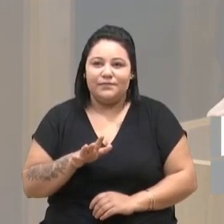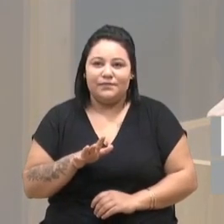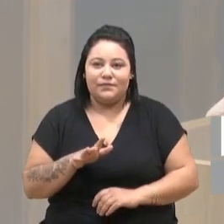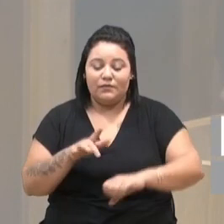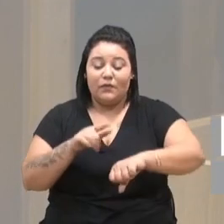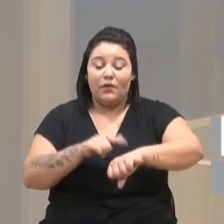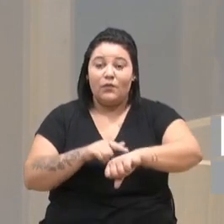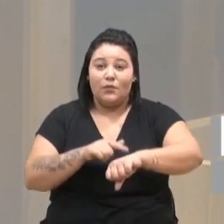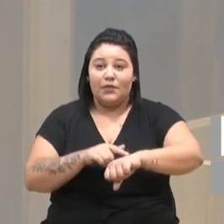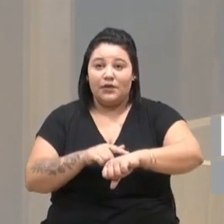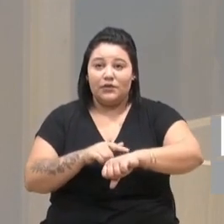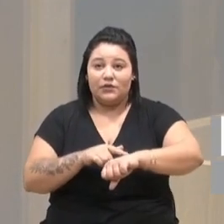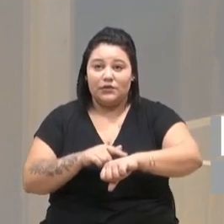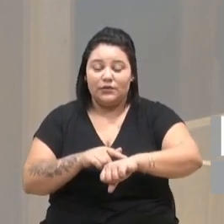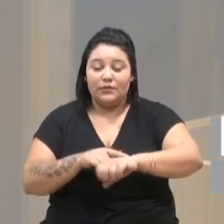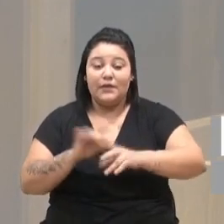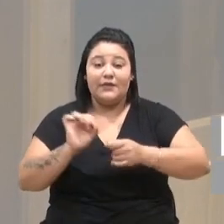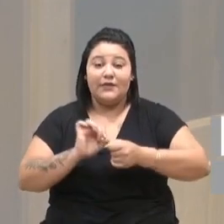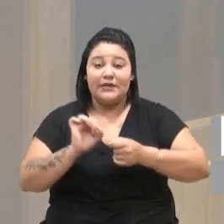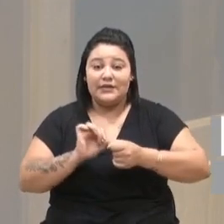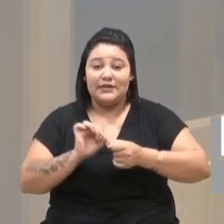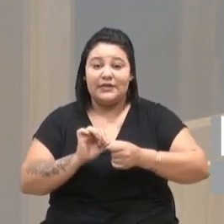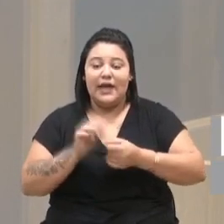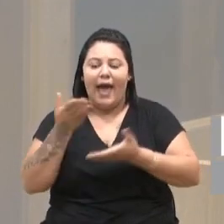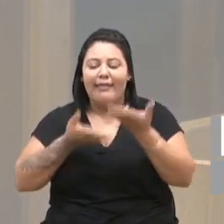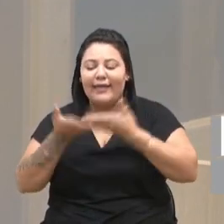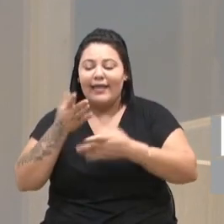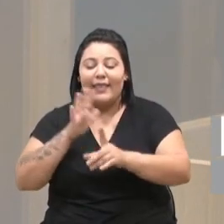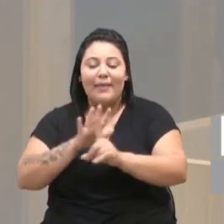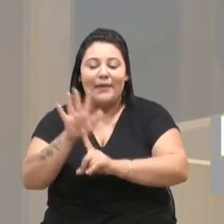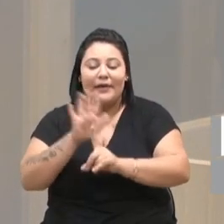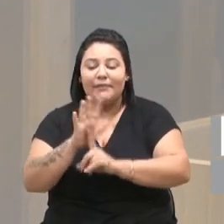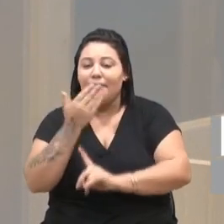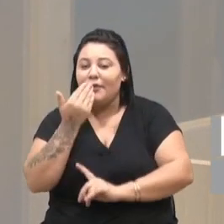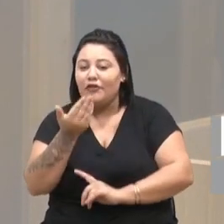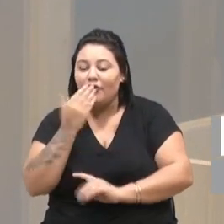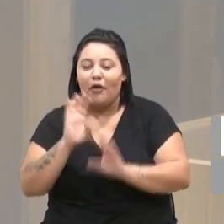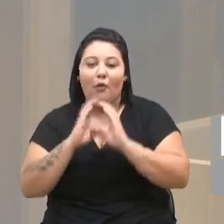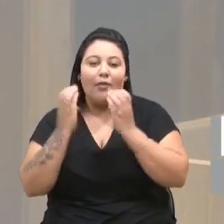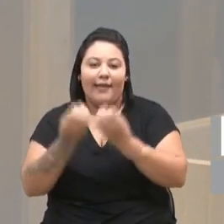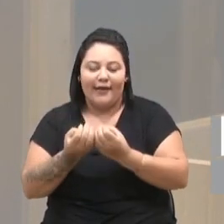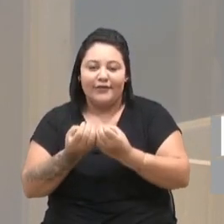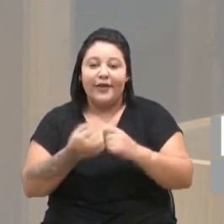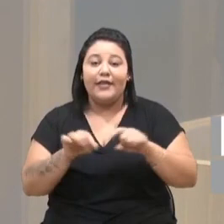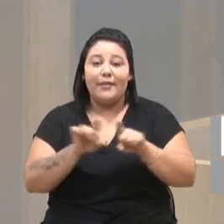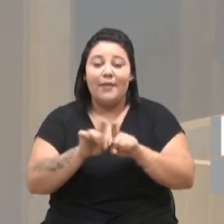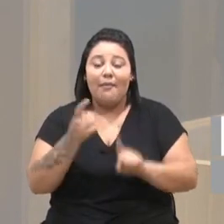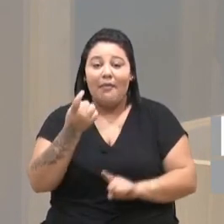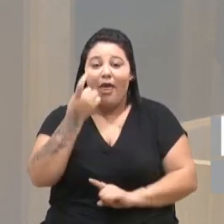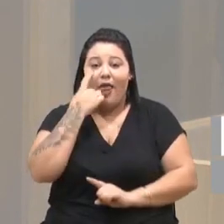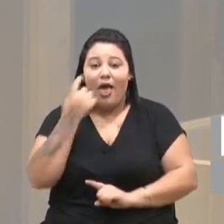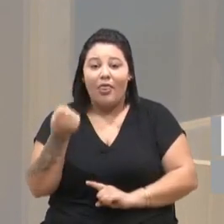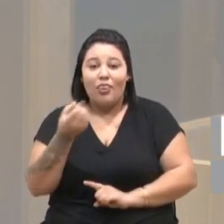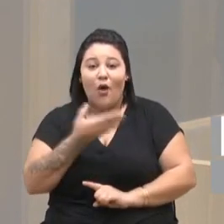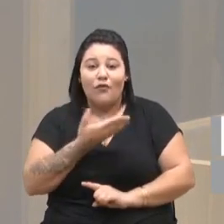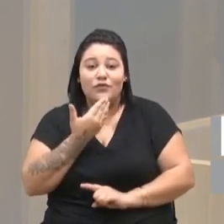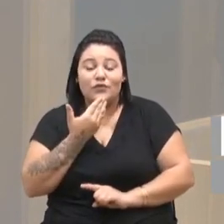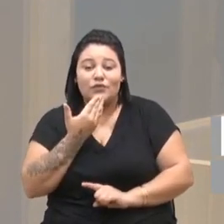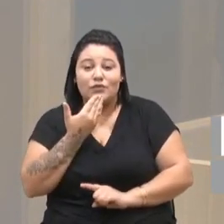Momento para auditar demandas solicitadas e também para verificar novas